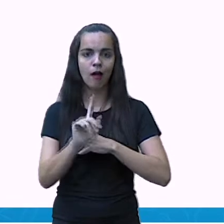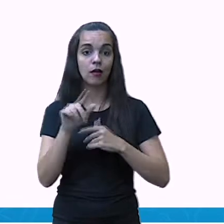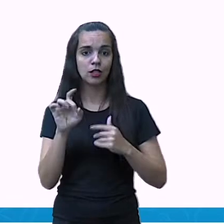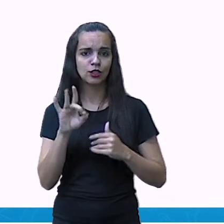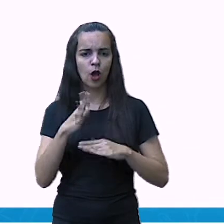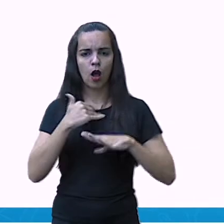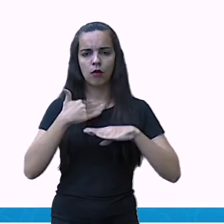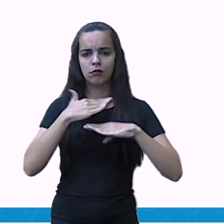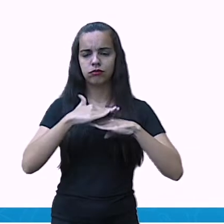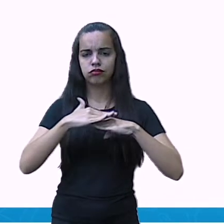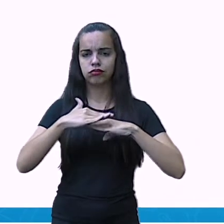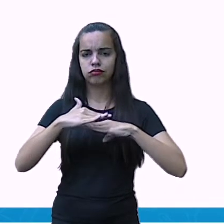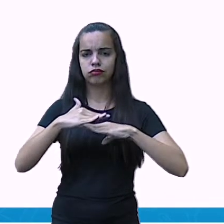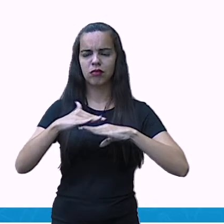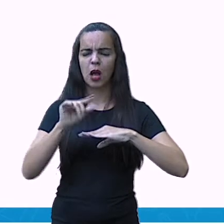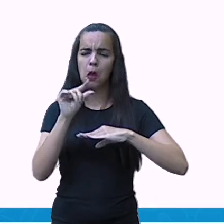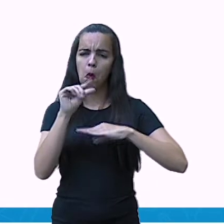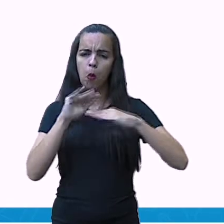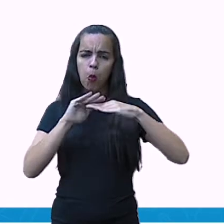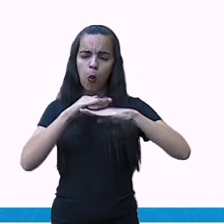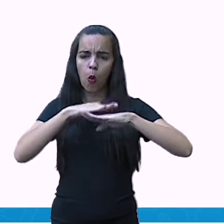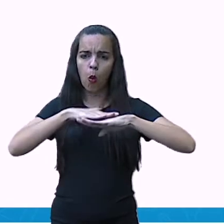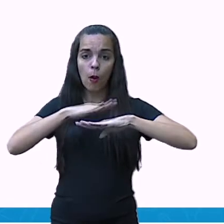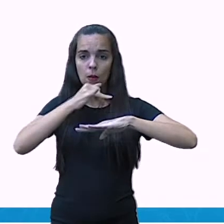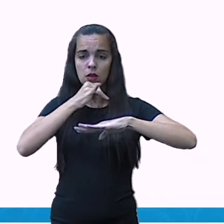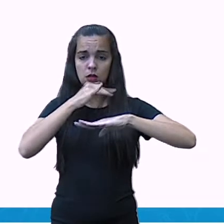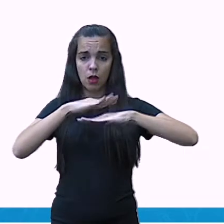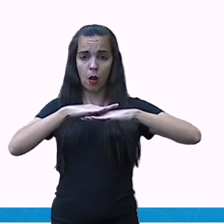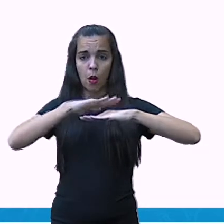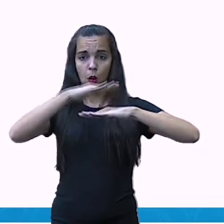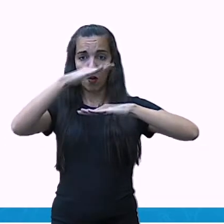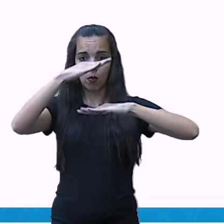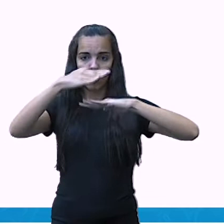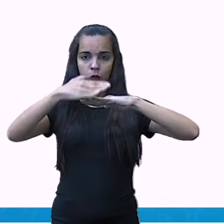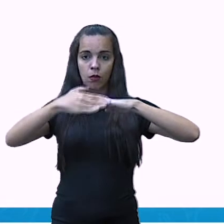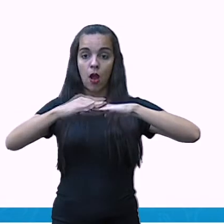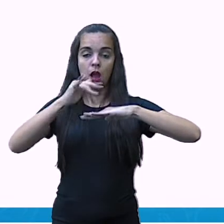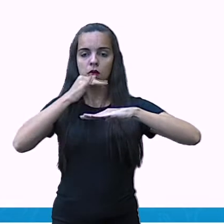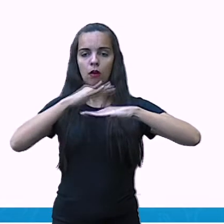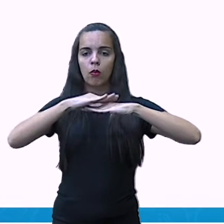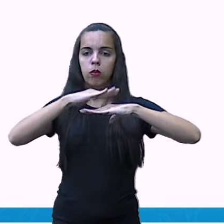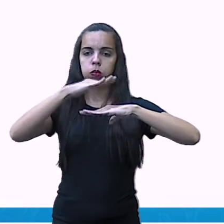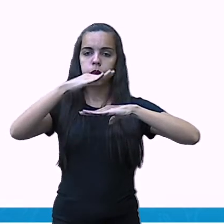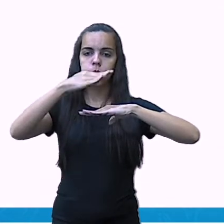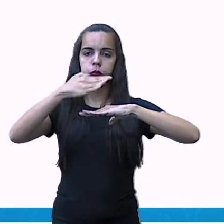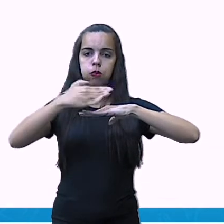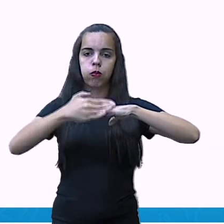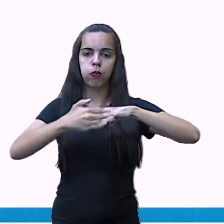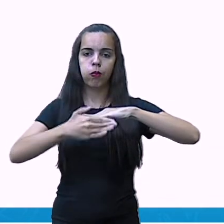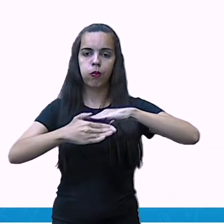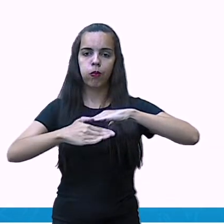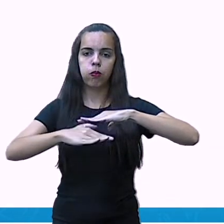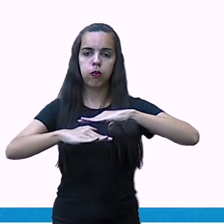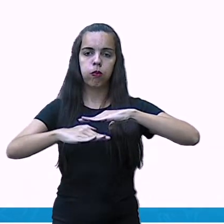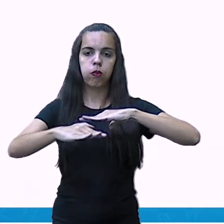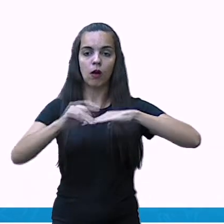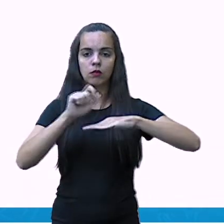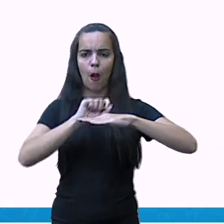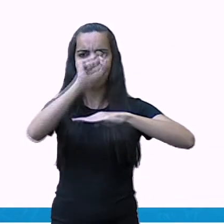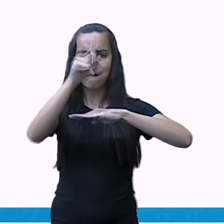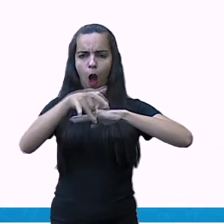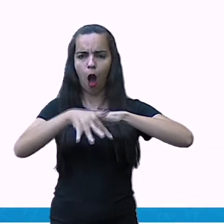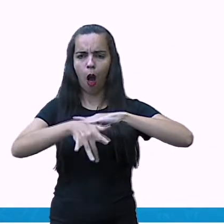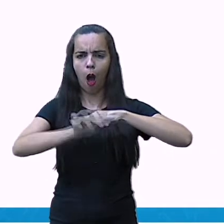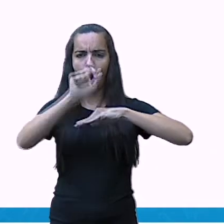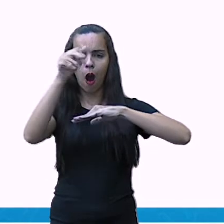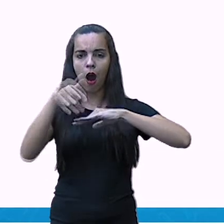em áreas pouco elevadas, sendo por isso mais utilizados para a navegação,